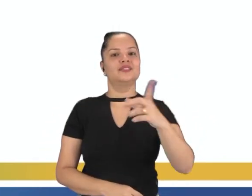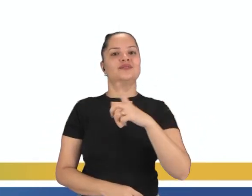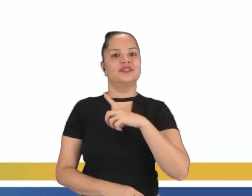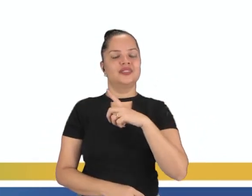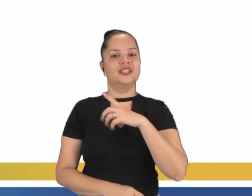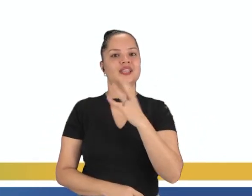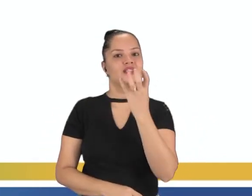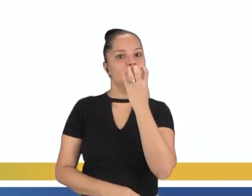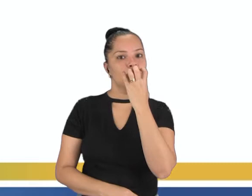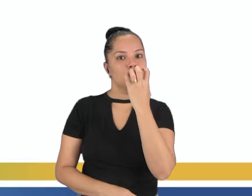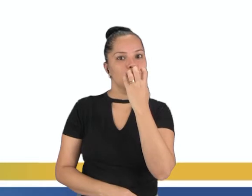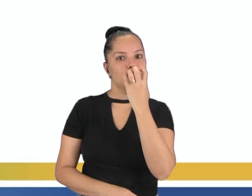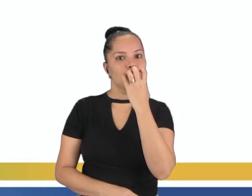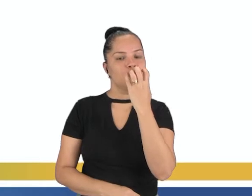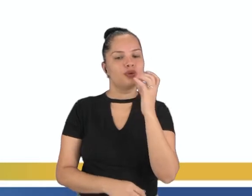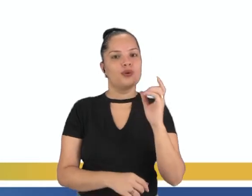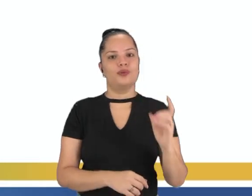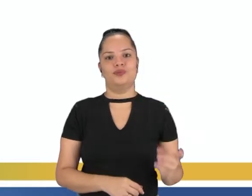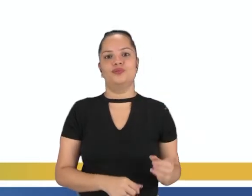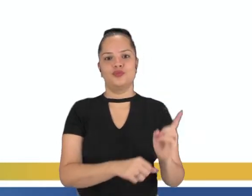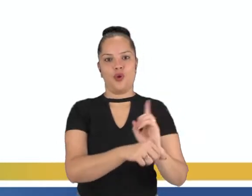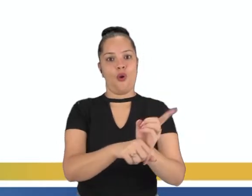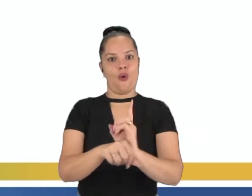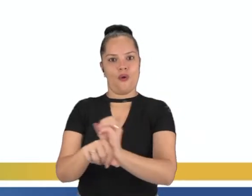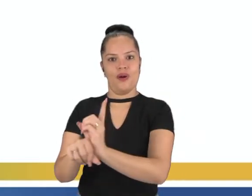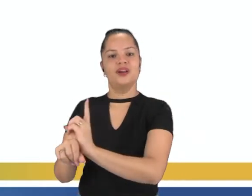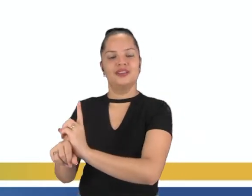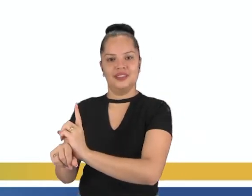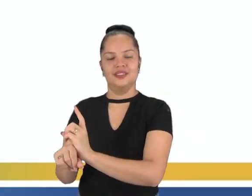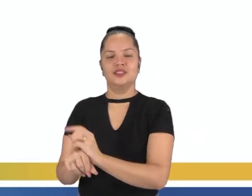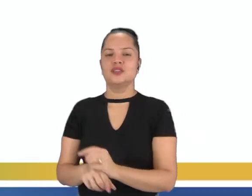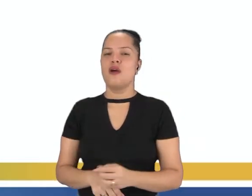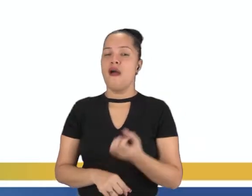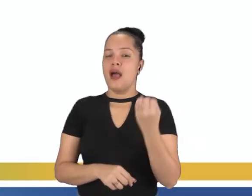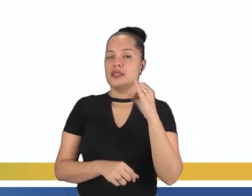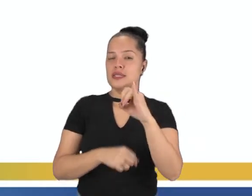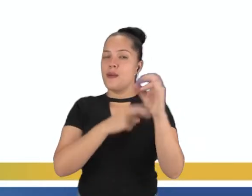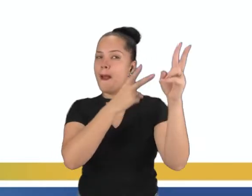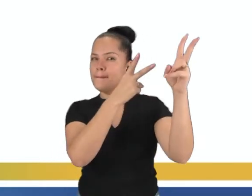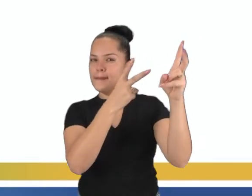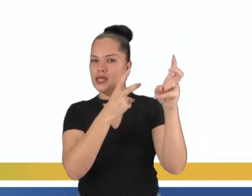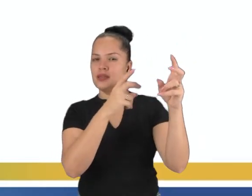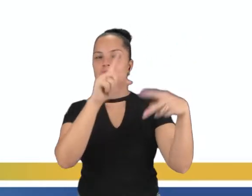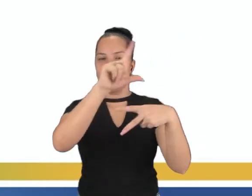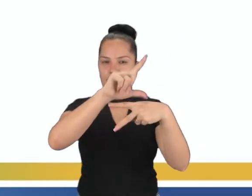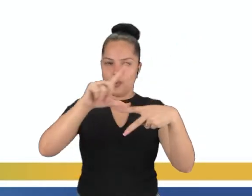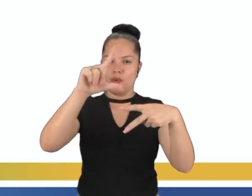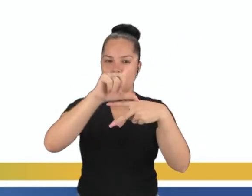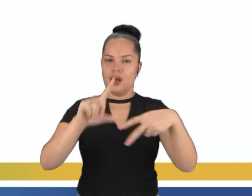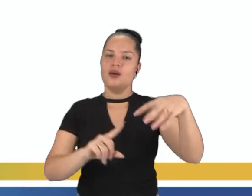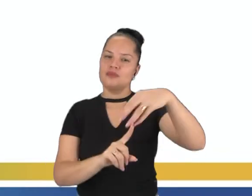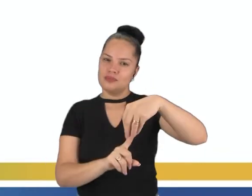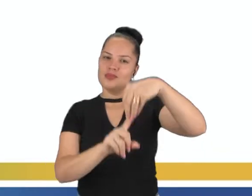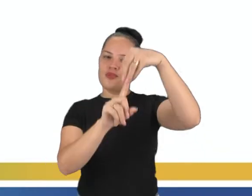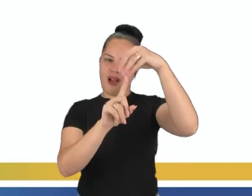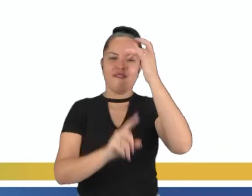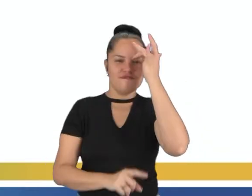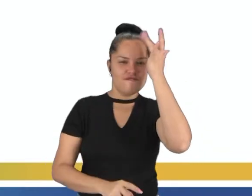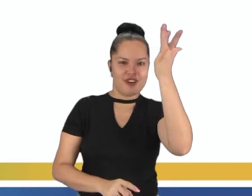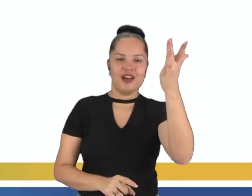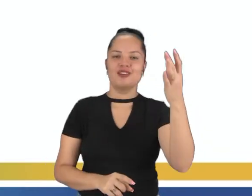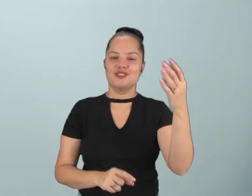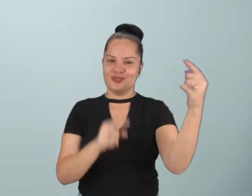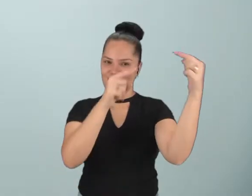Existem cachorros correndo. Então, se vocês observarem essa questão do singular e plural, fica tranquilo de aplicar as regras do there be,